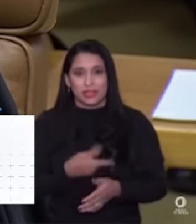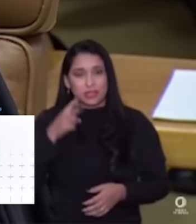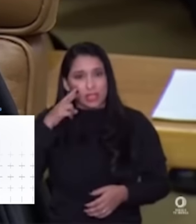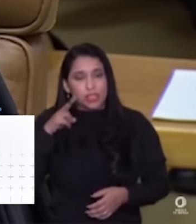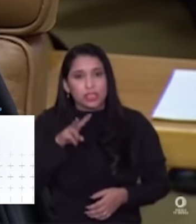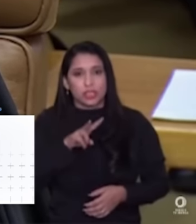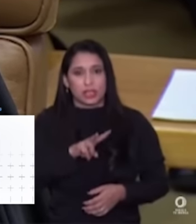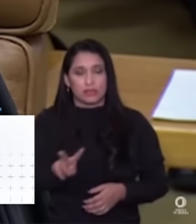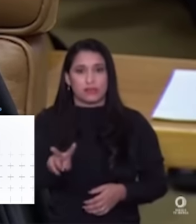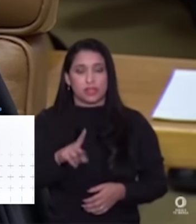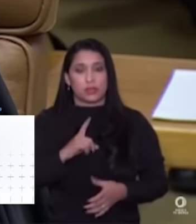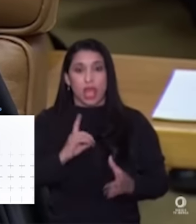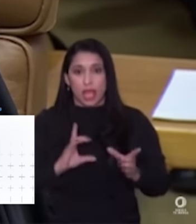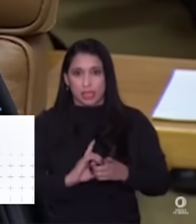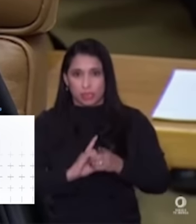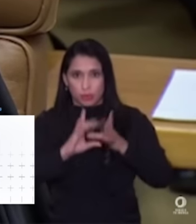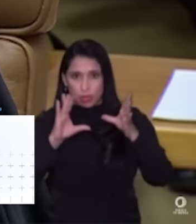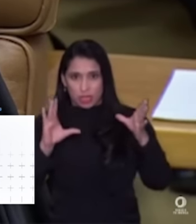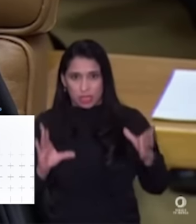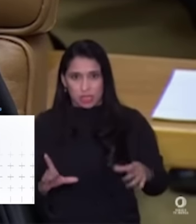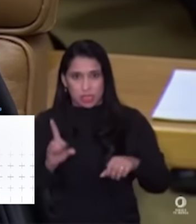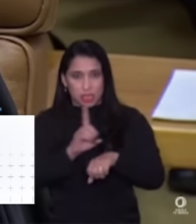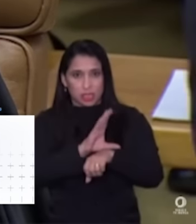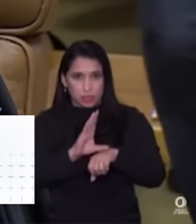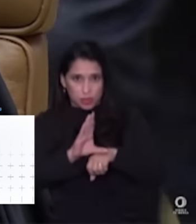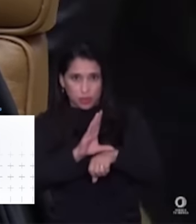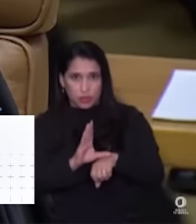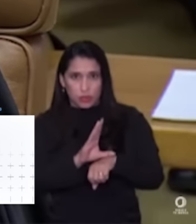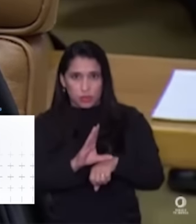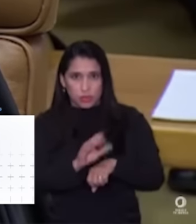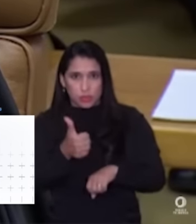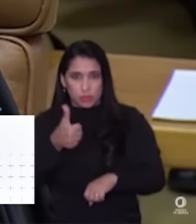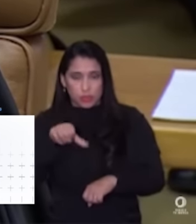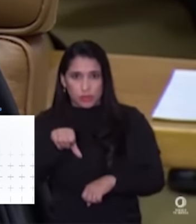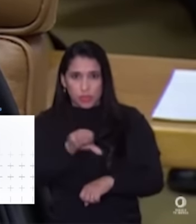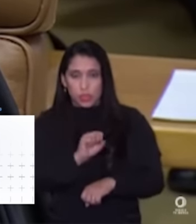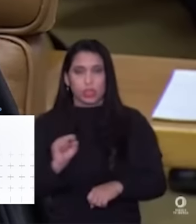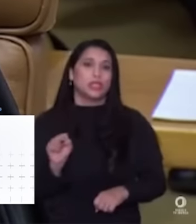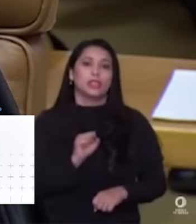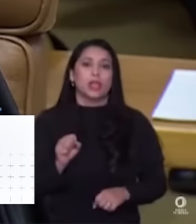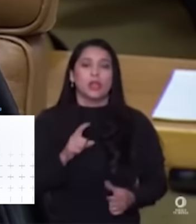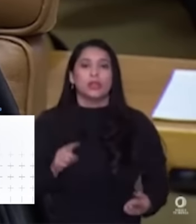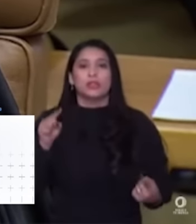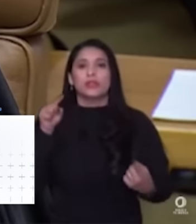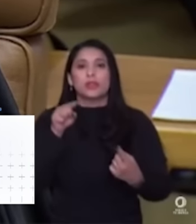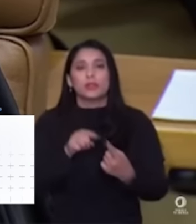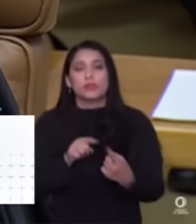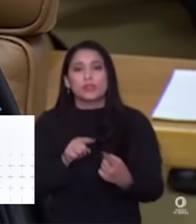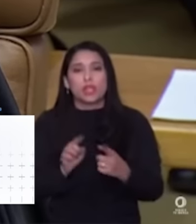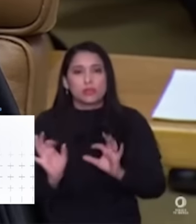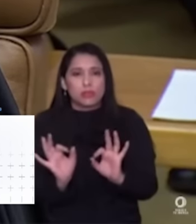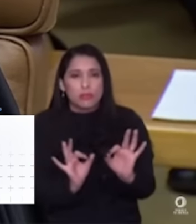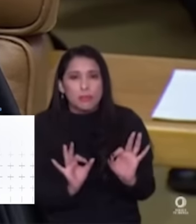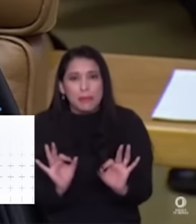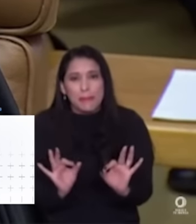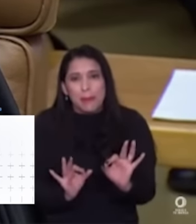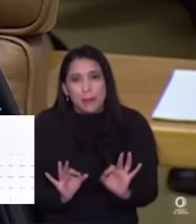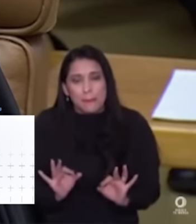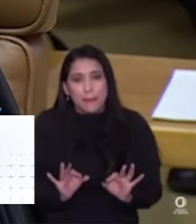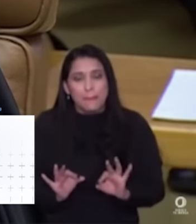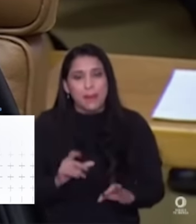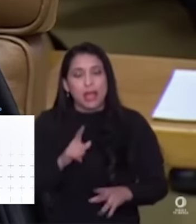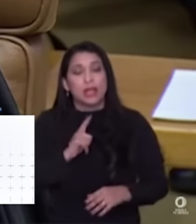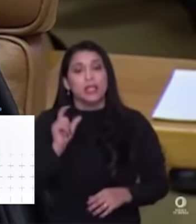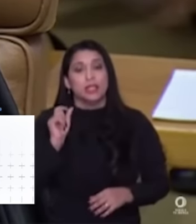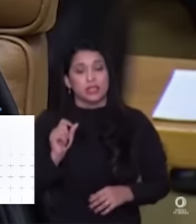horizonte democrático desenhado pela Constituição de 1988 foi objeto de ardilosa trama que pretendia